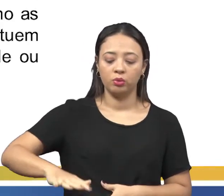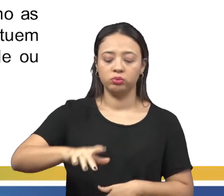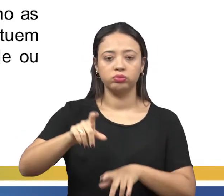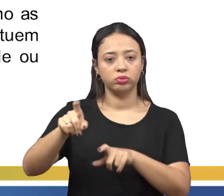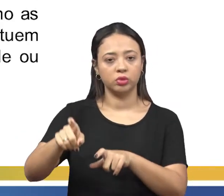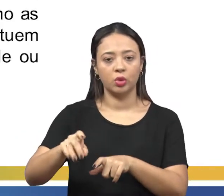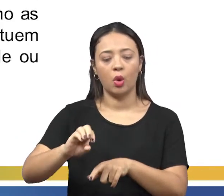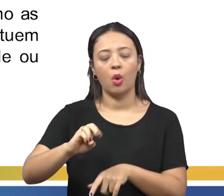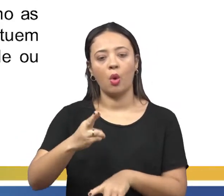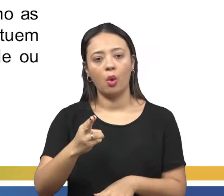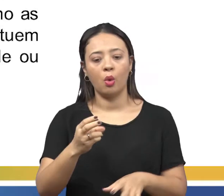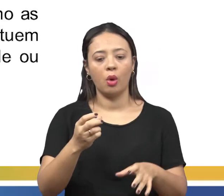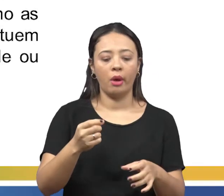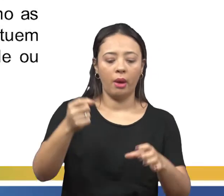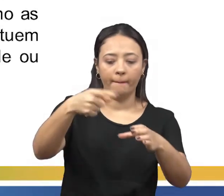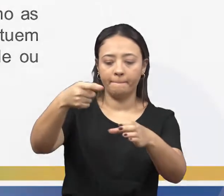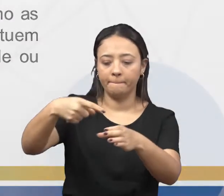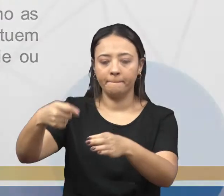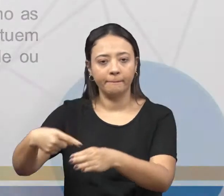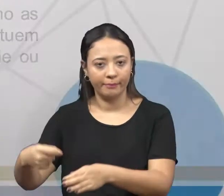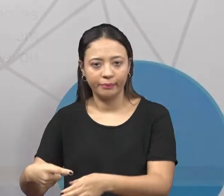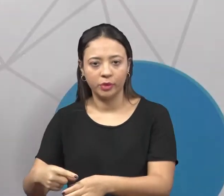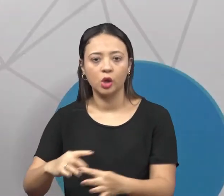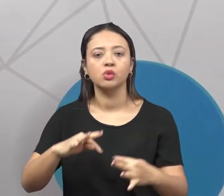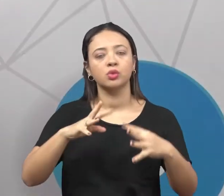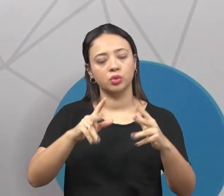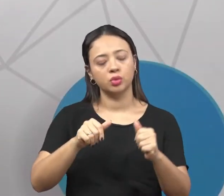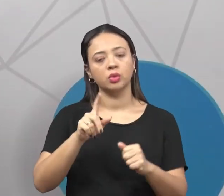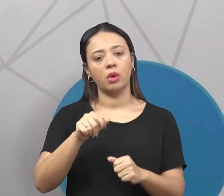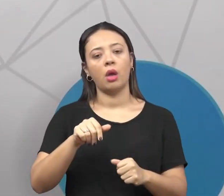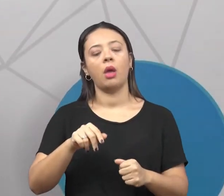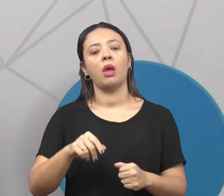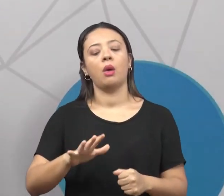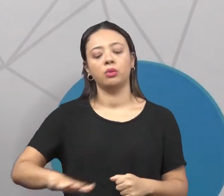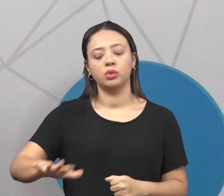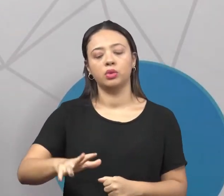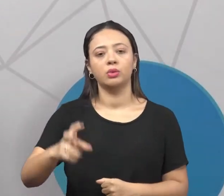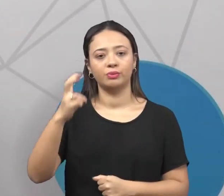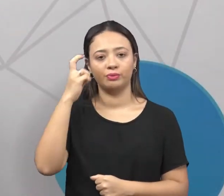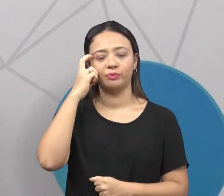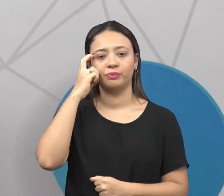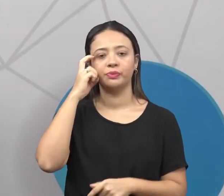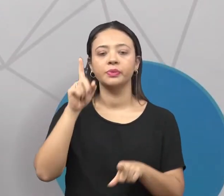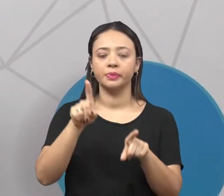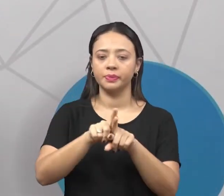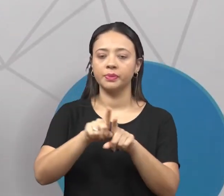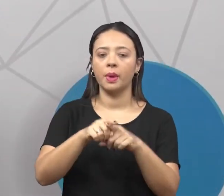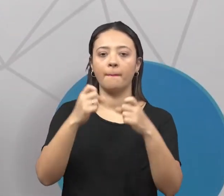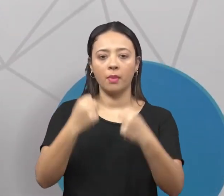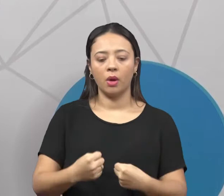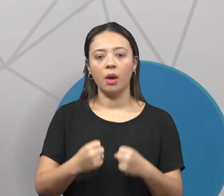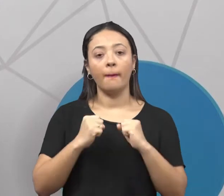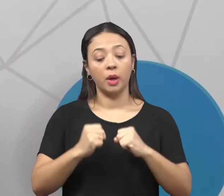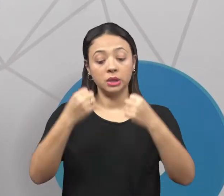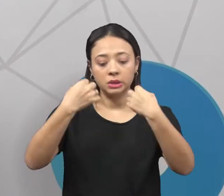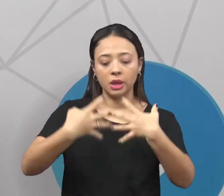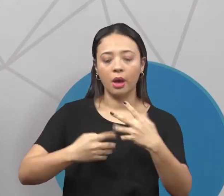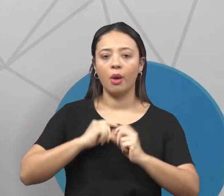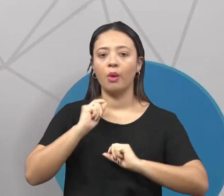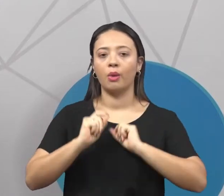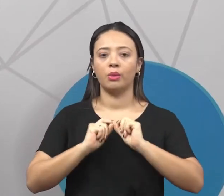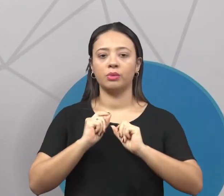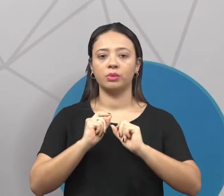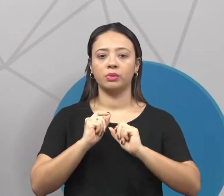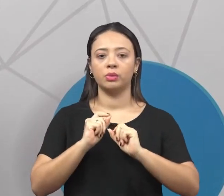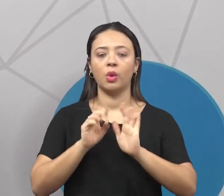produção agrícola. Tudo isso chama-se espaço cultural. Podemos também falar sobre paisagem cultural, né,